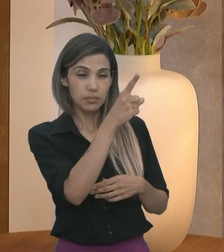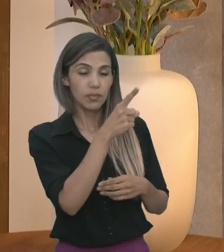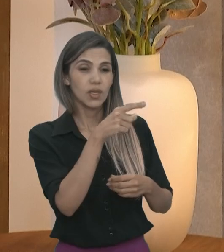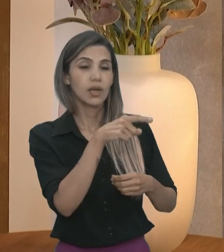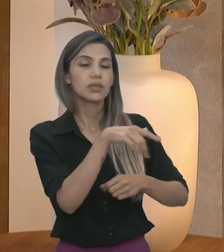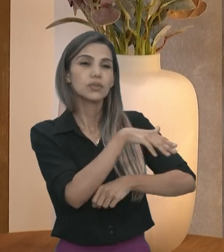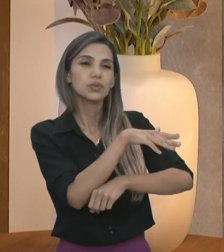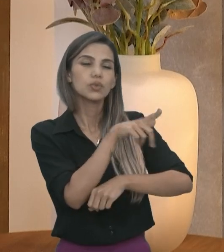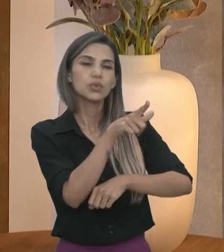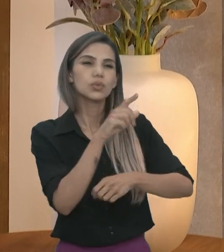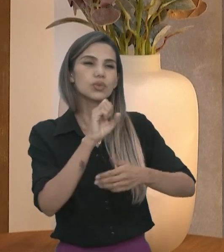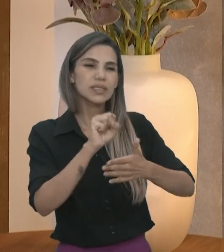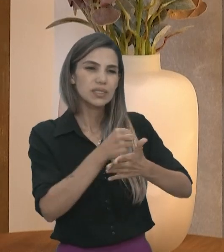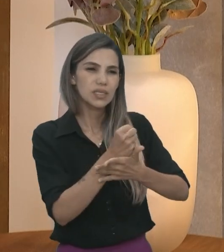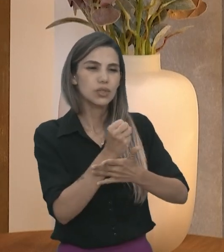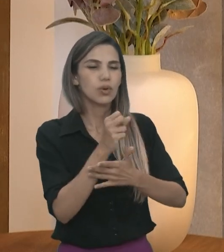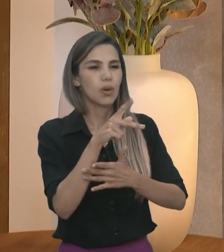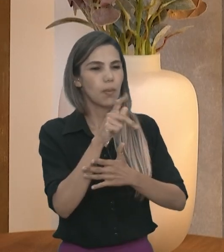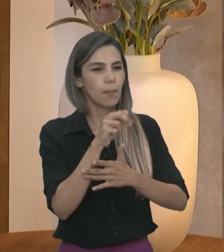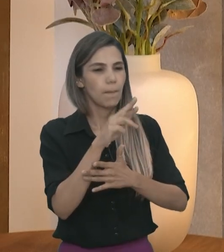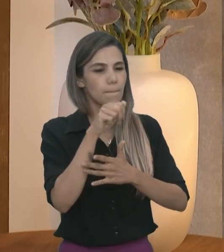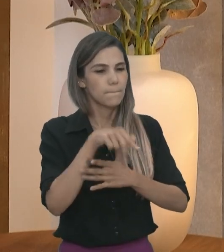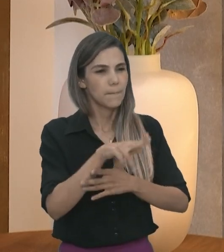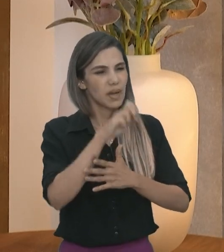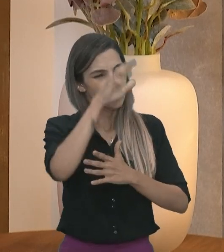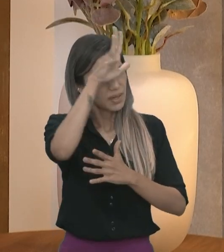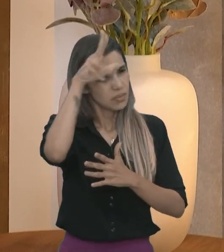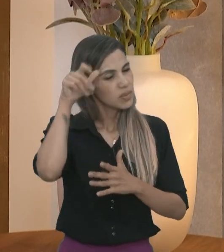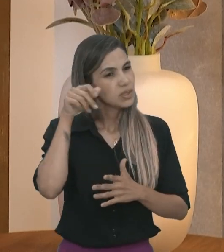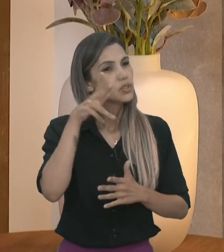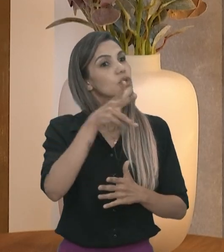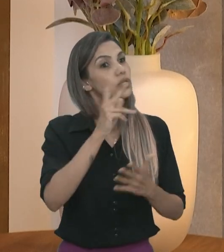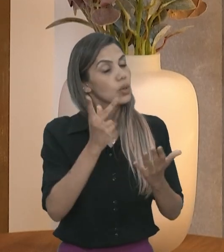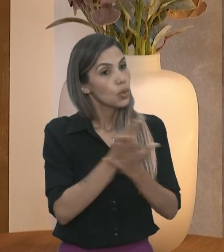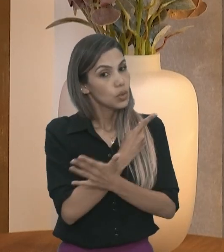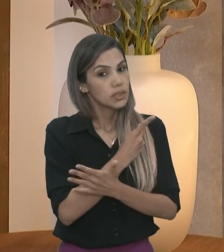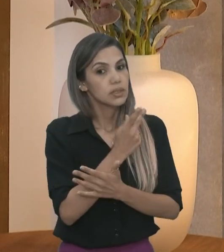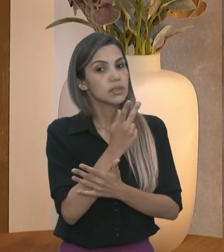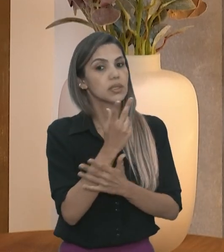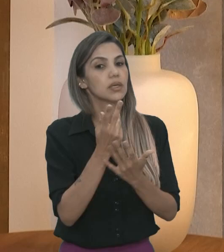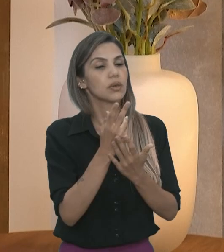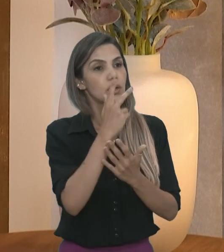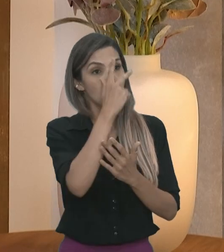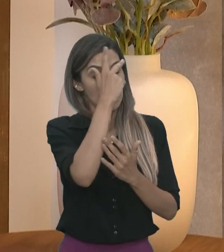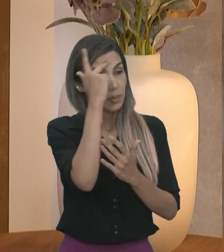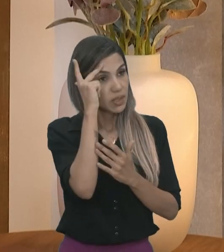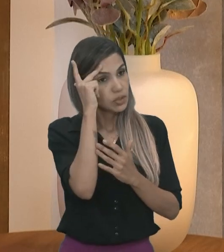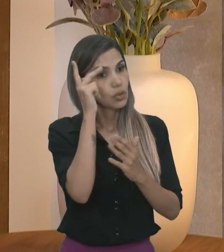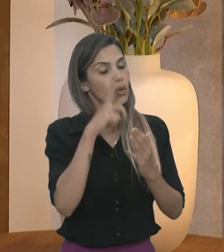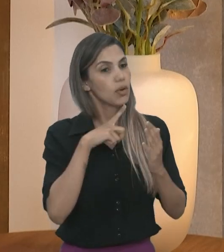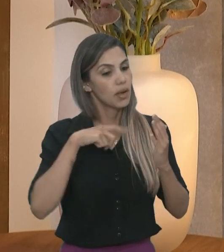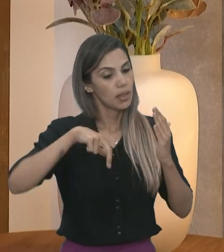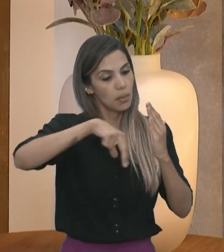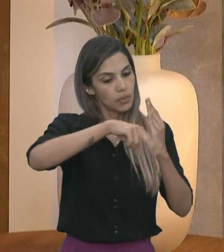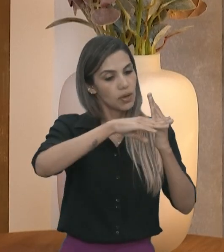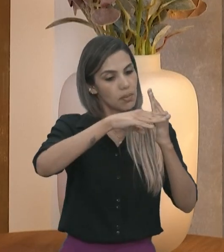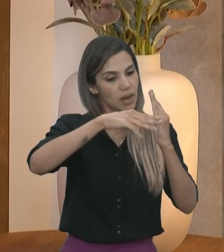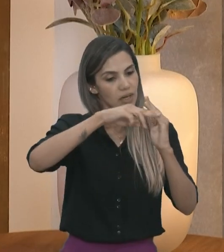que, graças a Deus, não chegou ao óbito a pessoa que foi atingida, mas, infelizmente, ela teve as pernas amputadas.